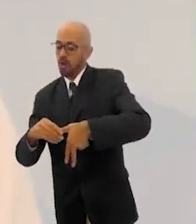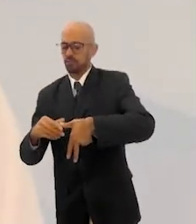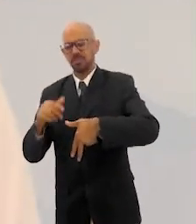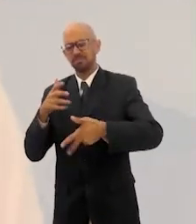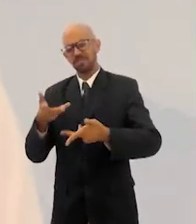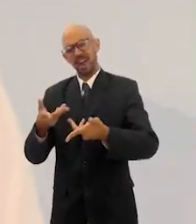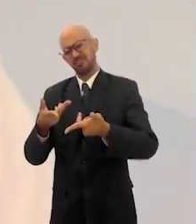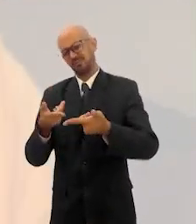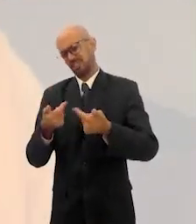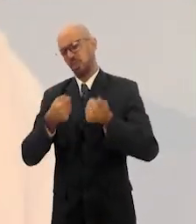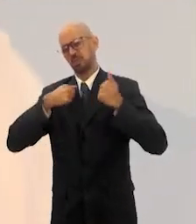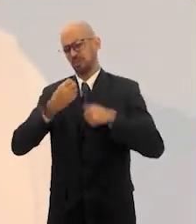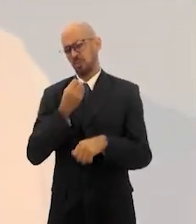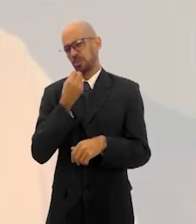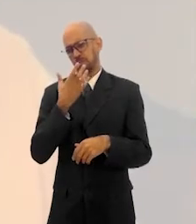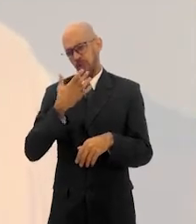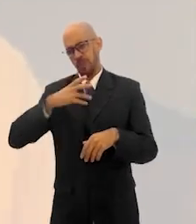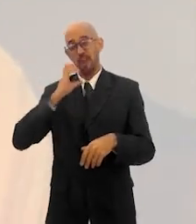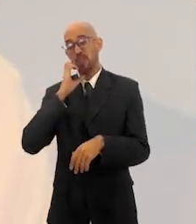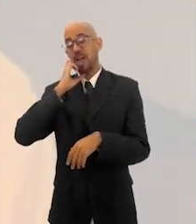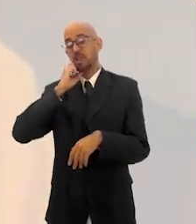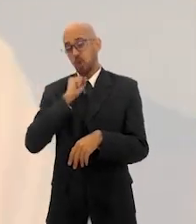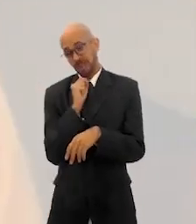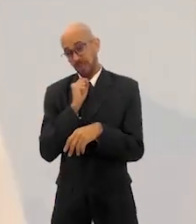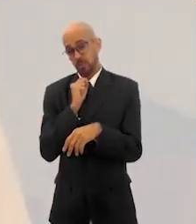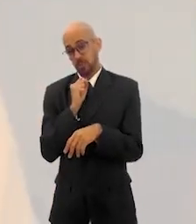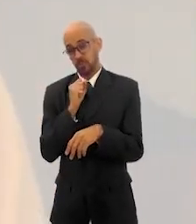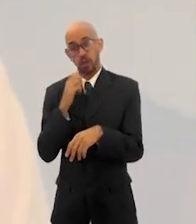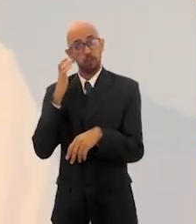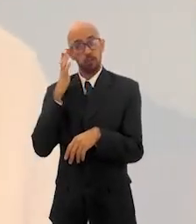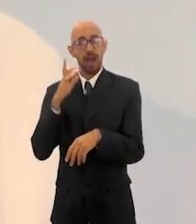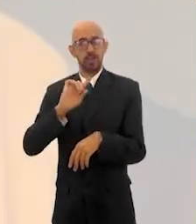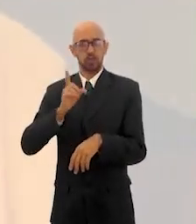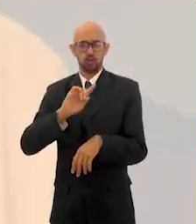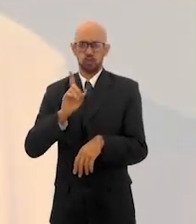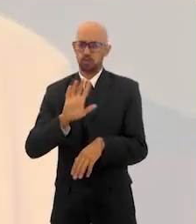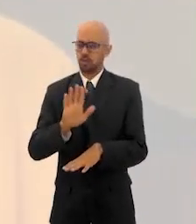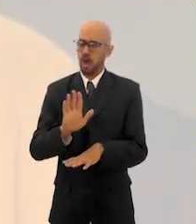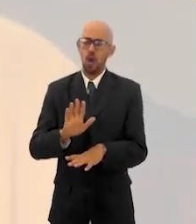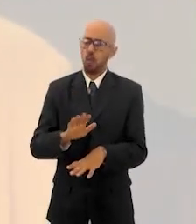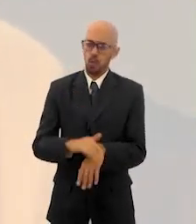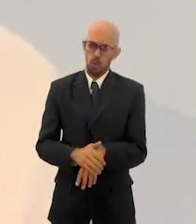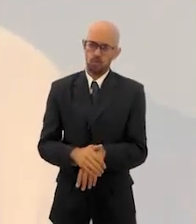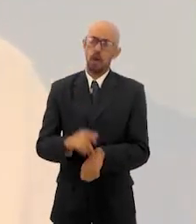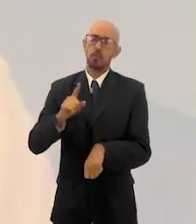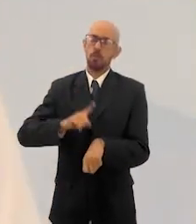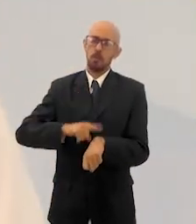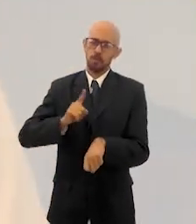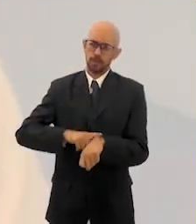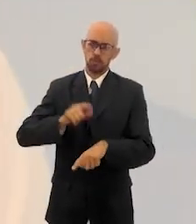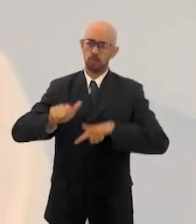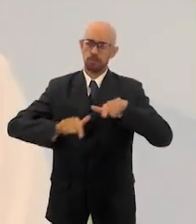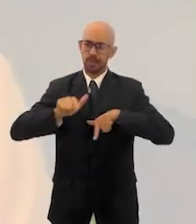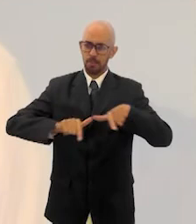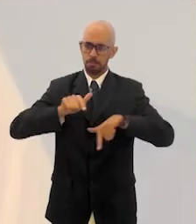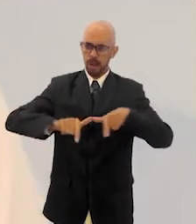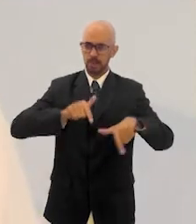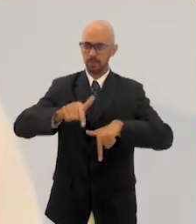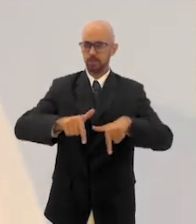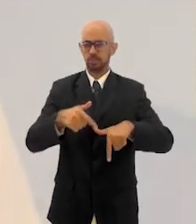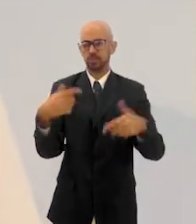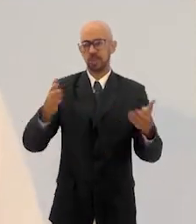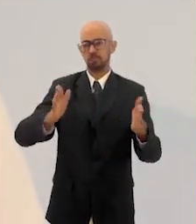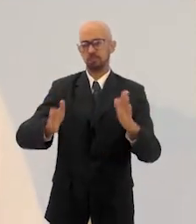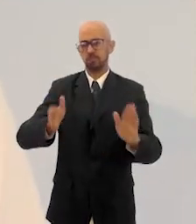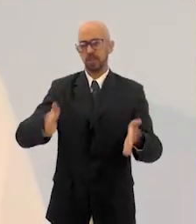maravilha. Mais uma vez fui adotado. Não foi um período fácil, foi um período também muito de correria, de muito trabalho. Já estava no